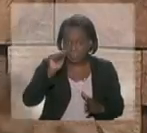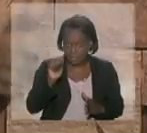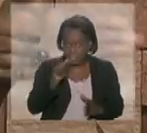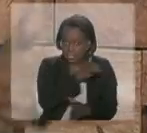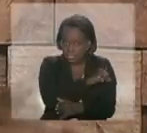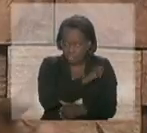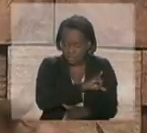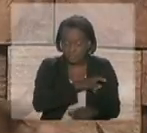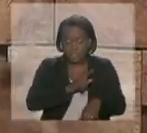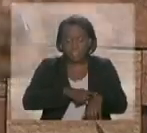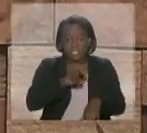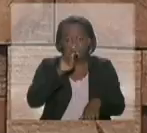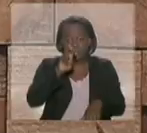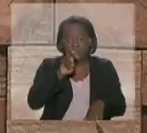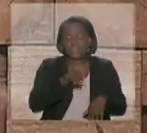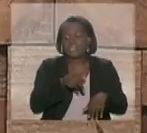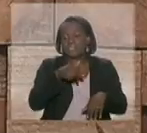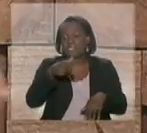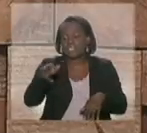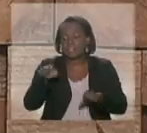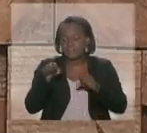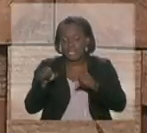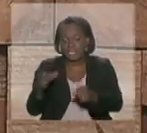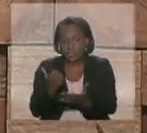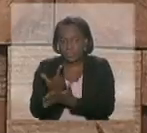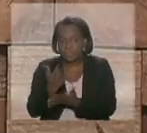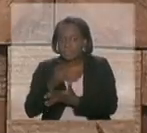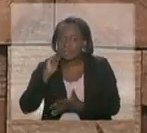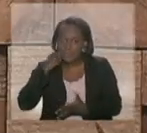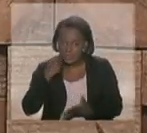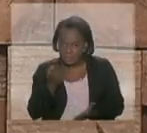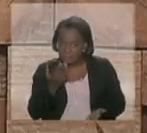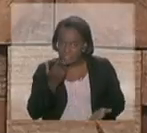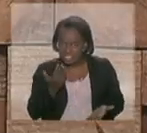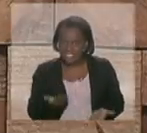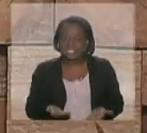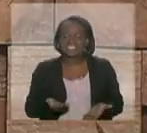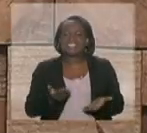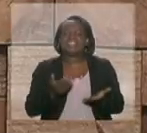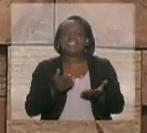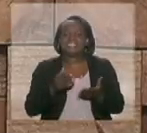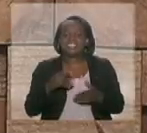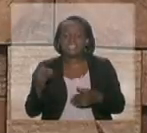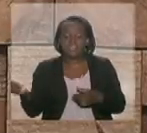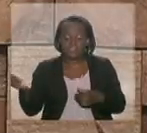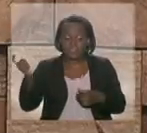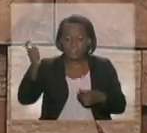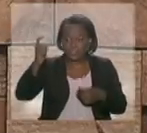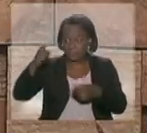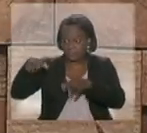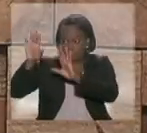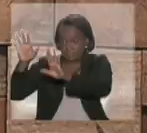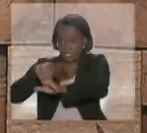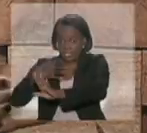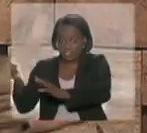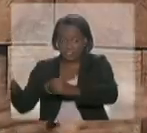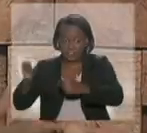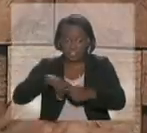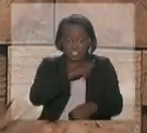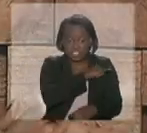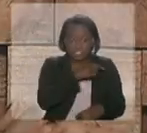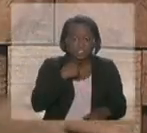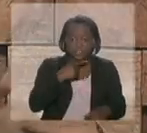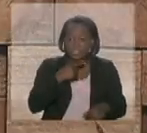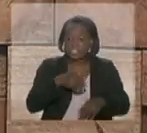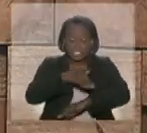aum no zona norte às 5 horas da tarde eu saía para ir no supermercado comprar o pão da tarde eu volto pro Rio de